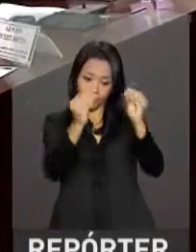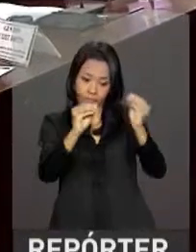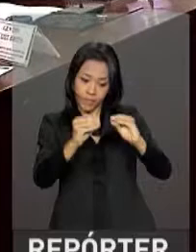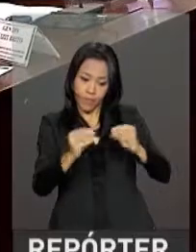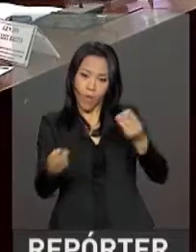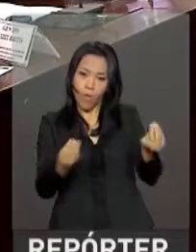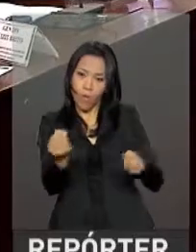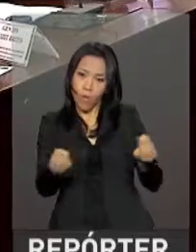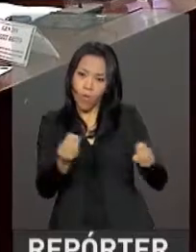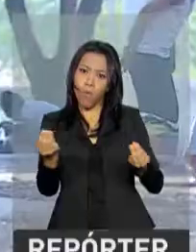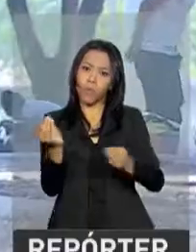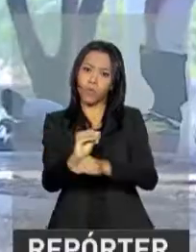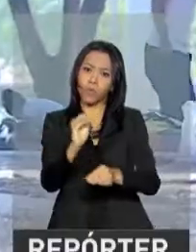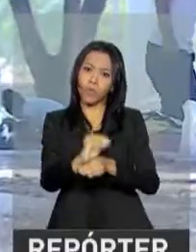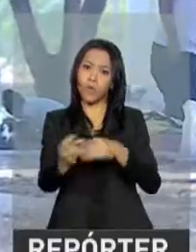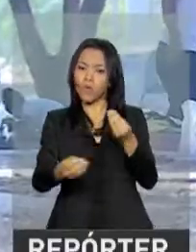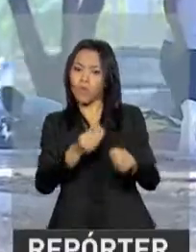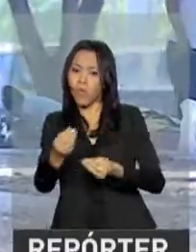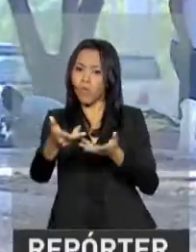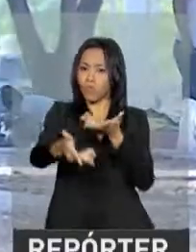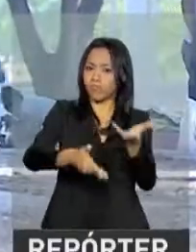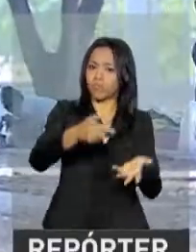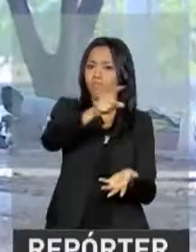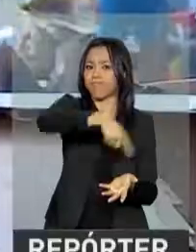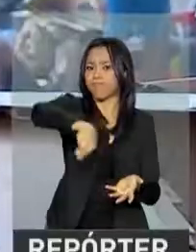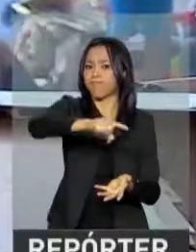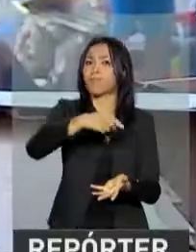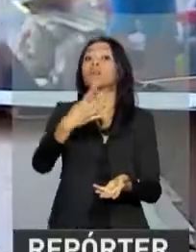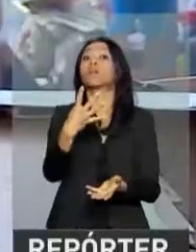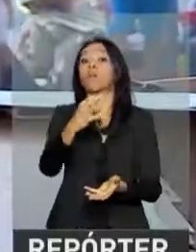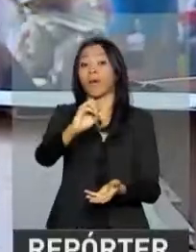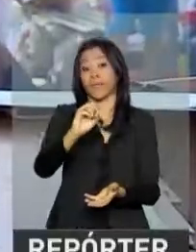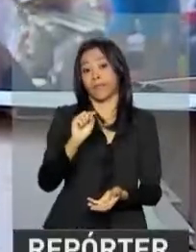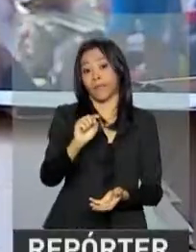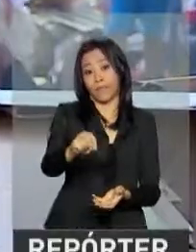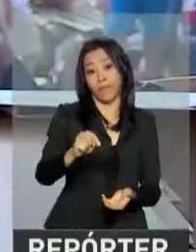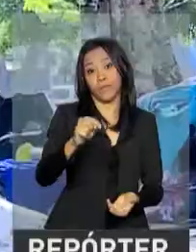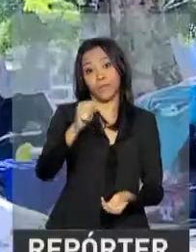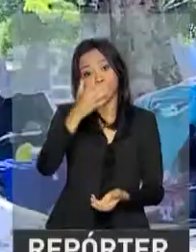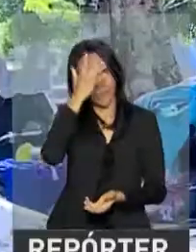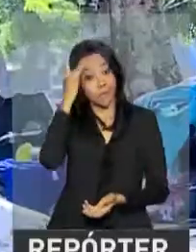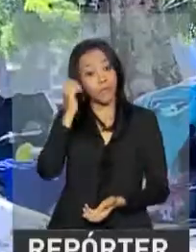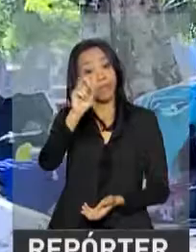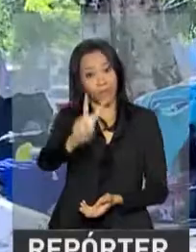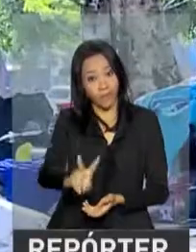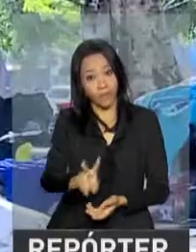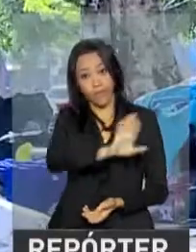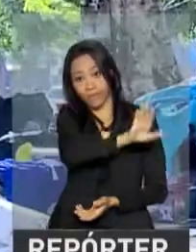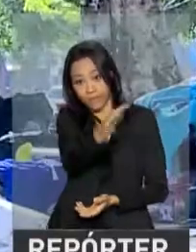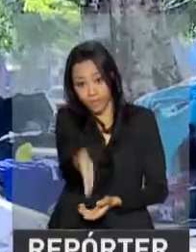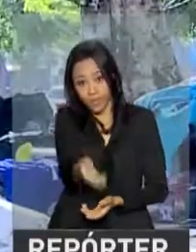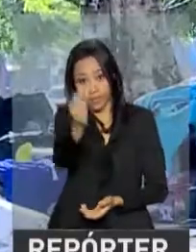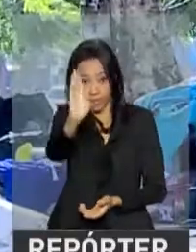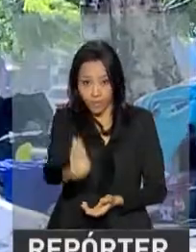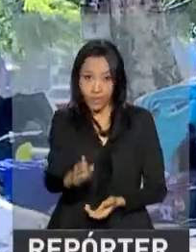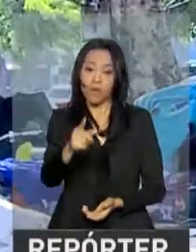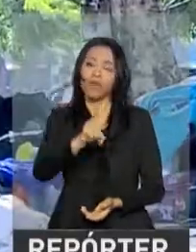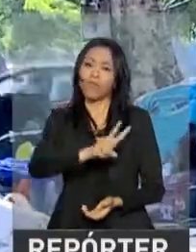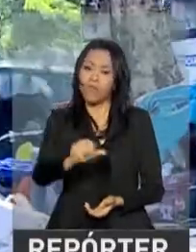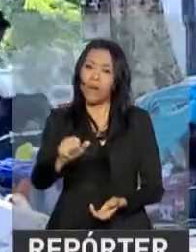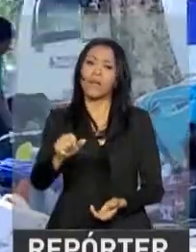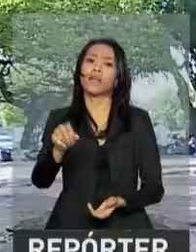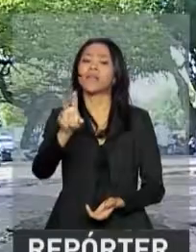aos imigrantes em Roraima, onde estão cerca de 40 mil venezuelanos. O Exército vai montar centros de